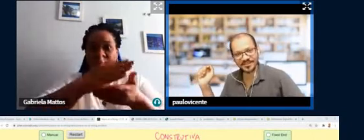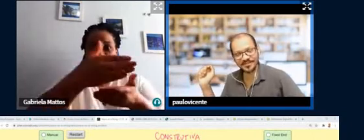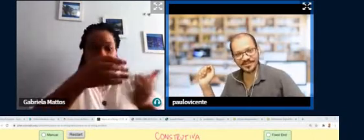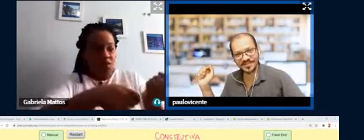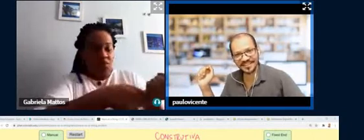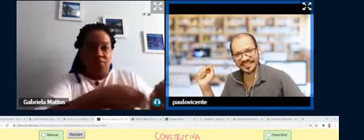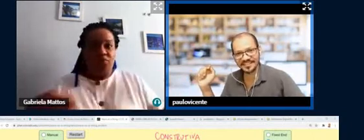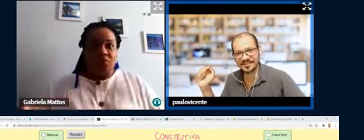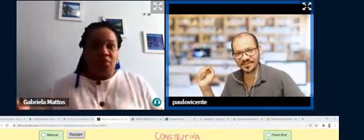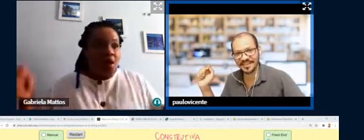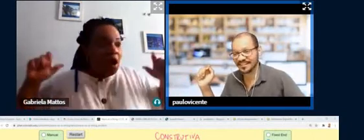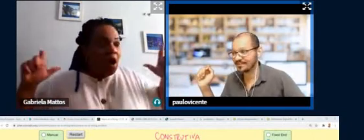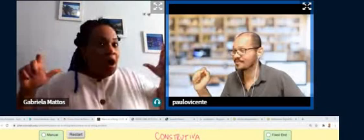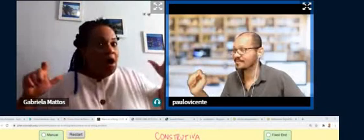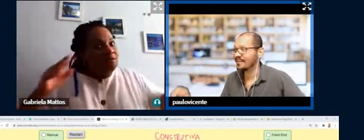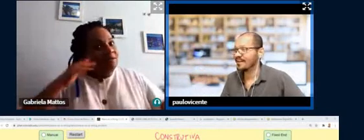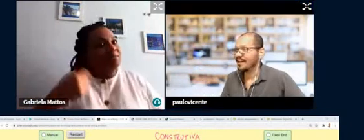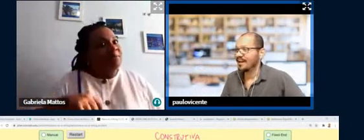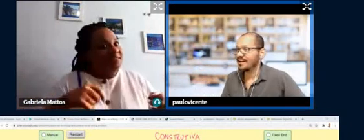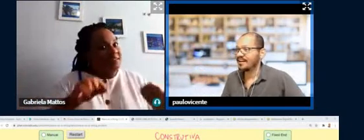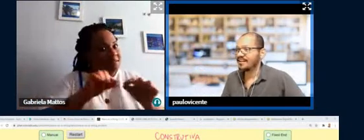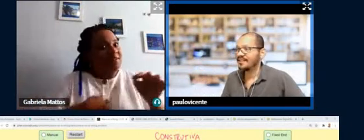o objetivo de você entender circuitos elétricos.